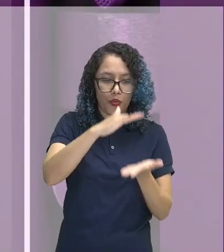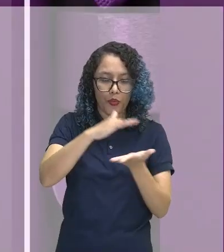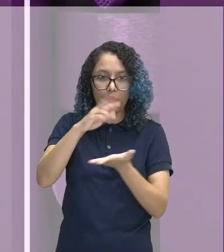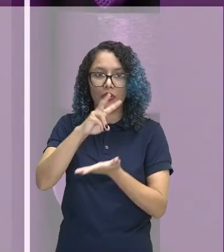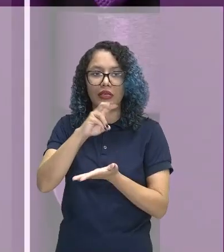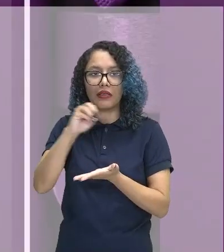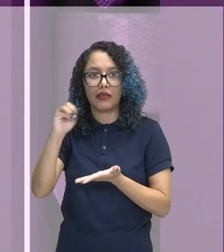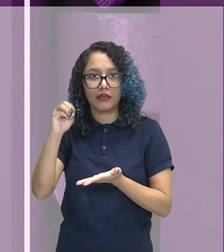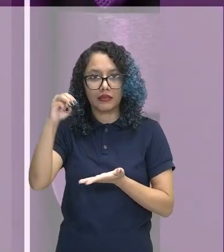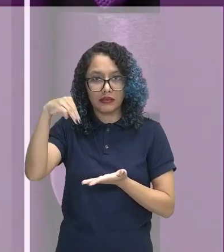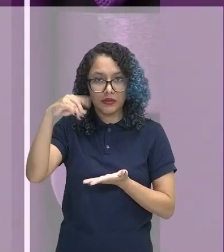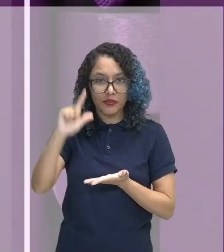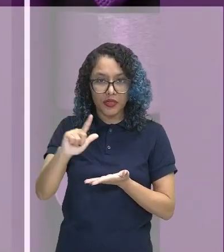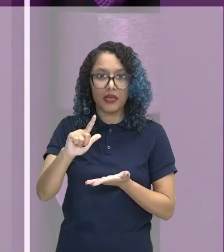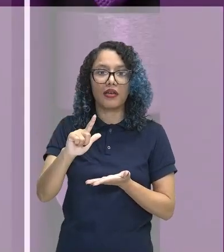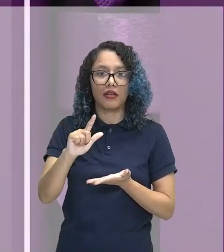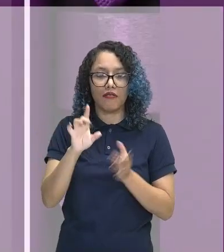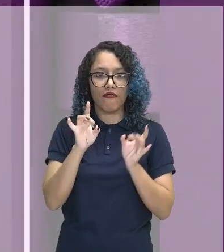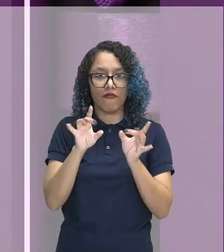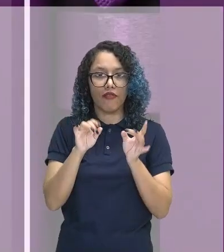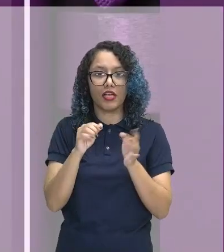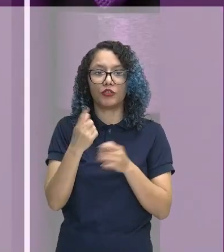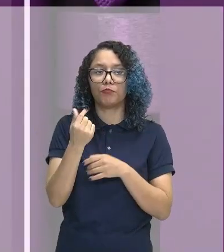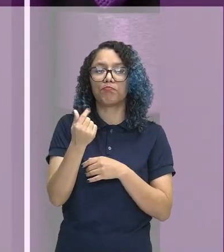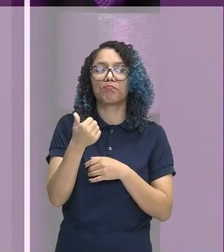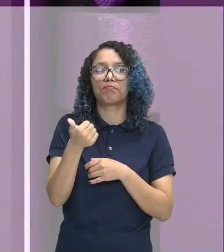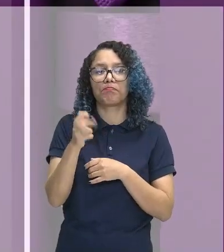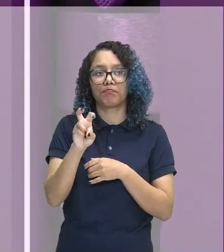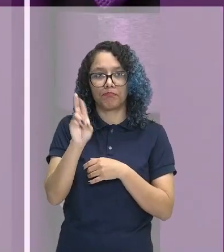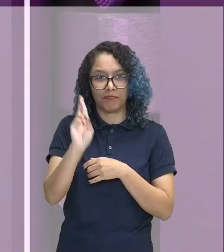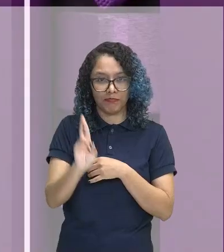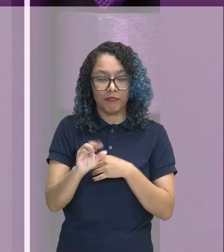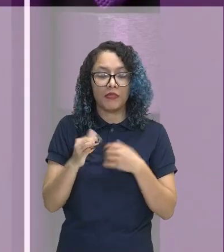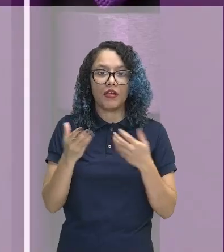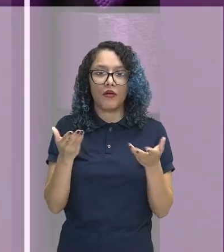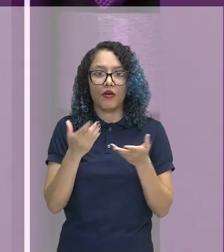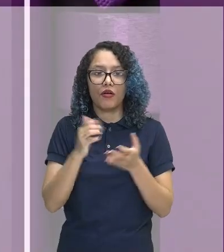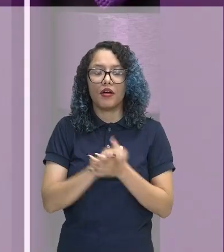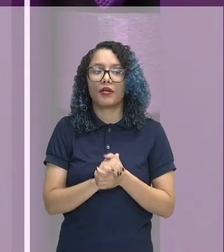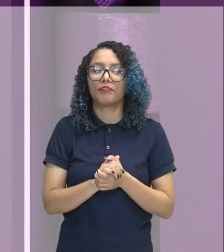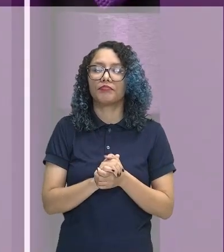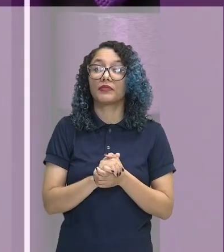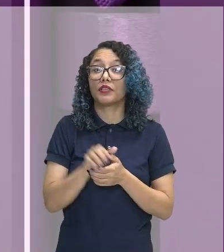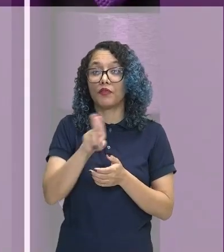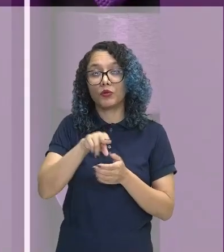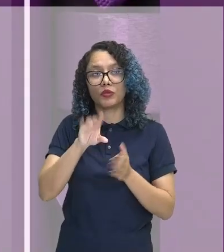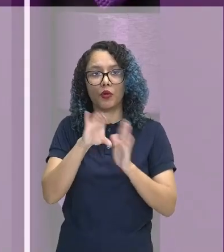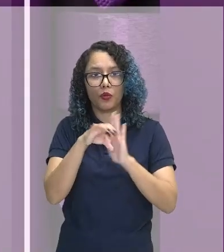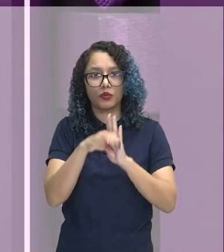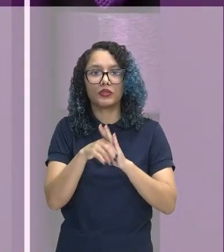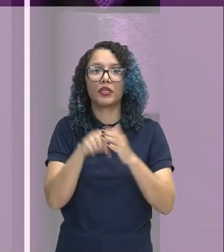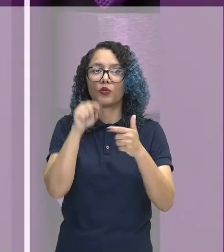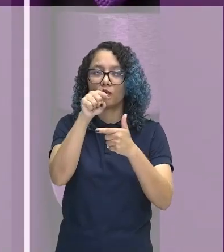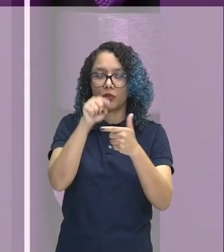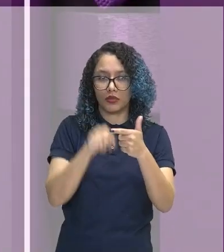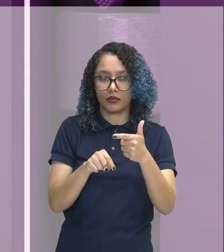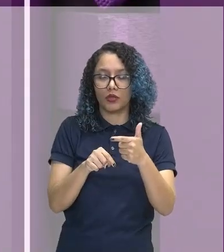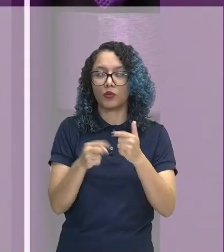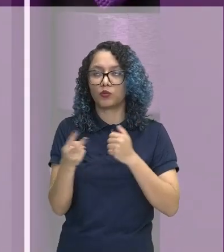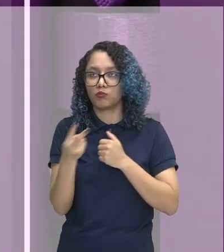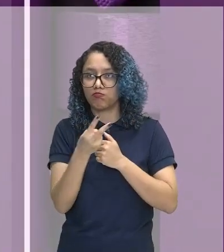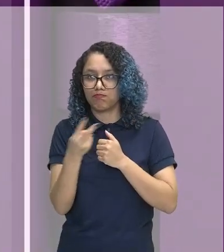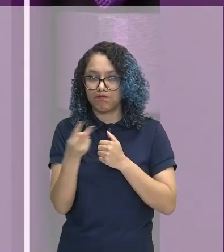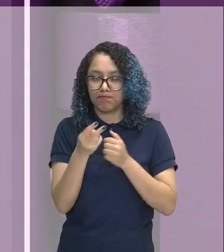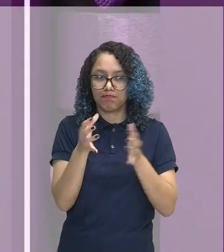ml e ele vende por R$15, certo? Vamos usar o conceito de razão entre duas grandezas para a